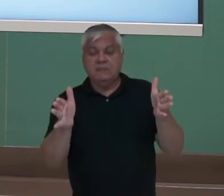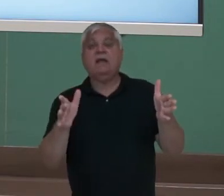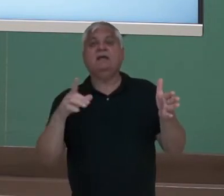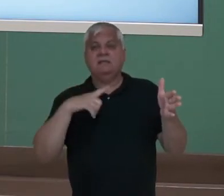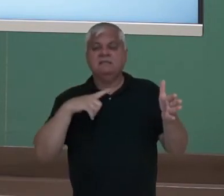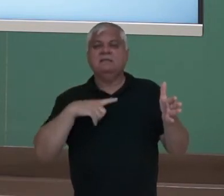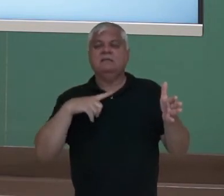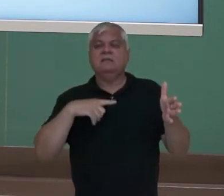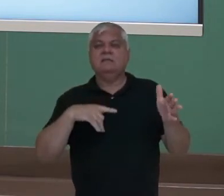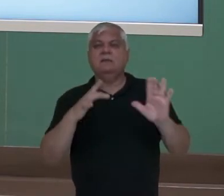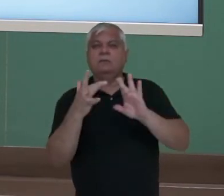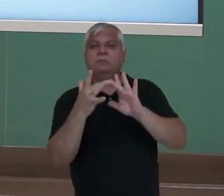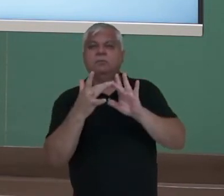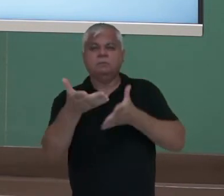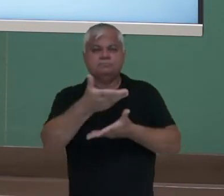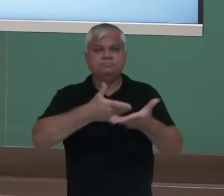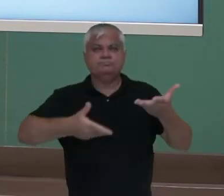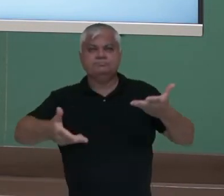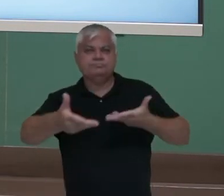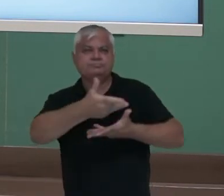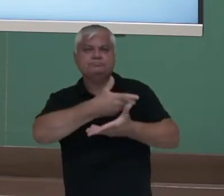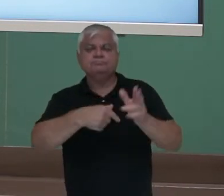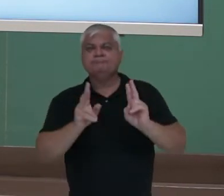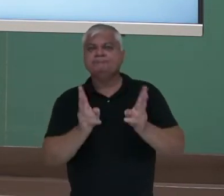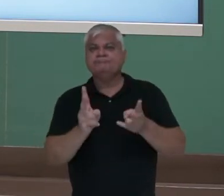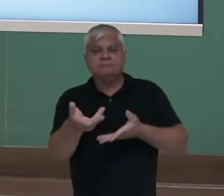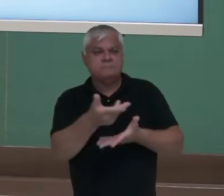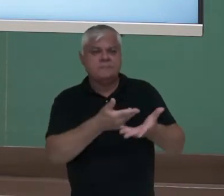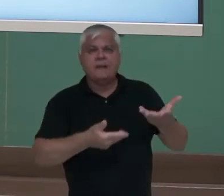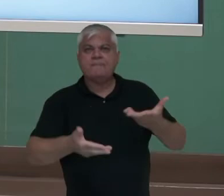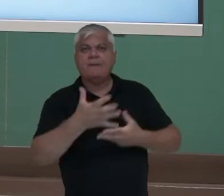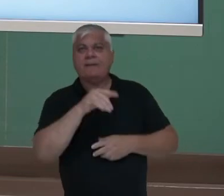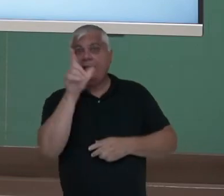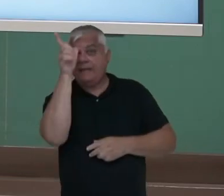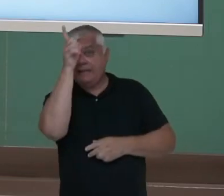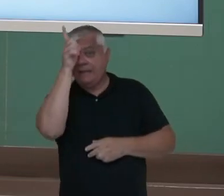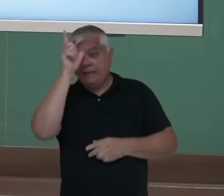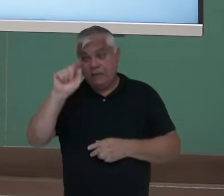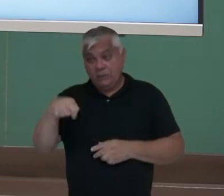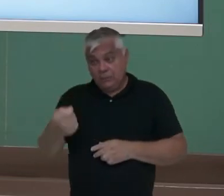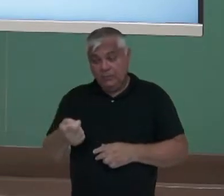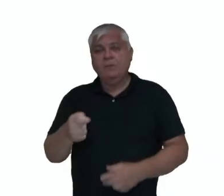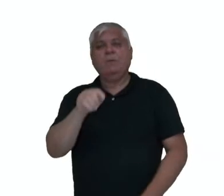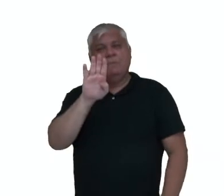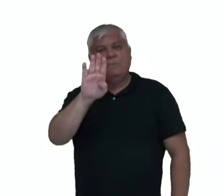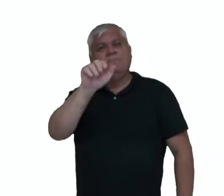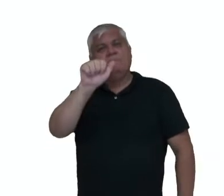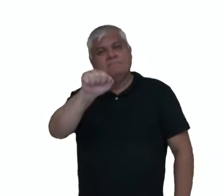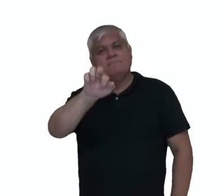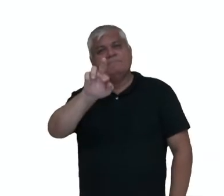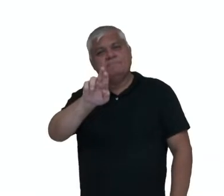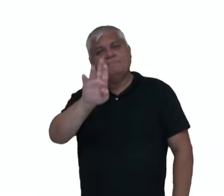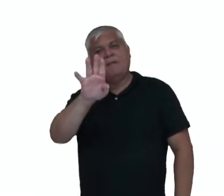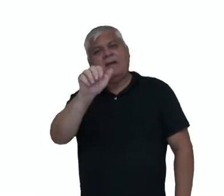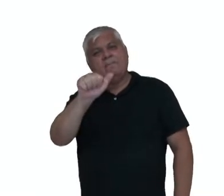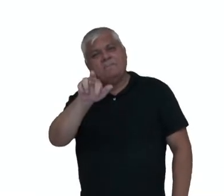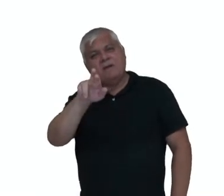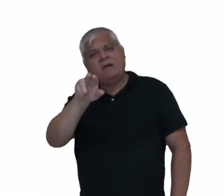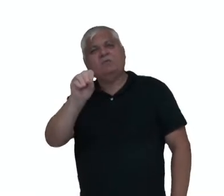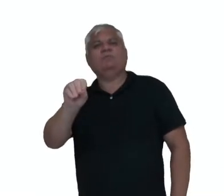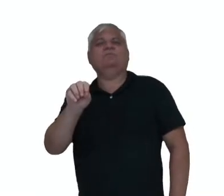mantiveram contatos frequentes e os germânicos eram tidos como bárbaros, né? Inclusive chegaram a se